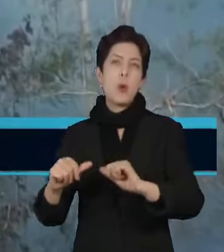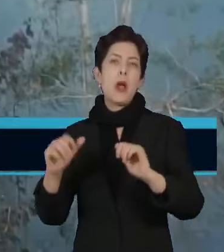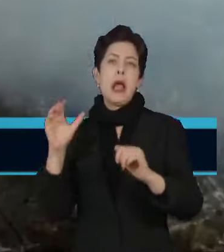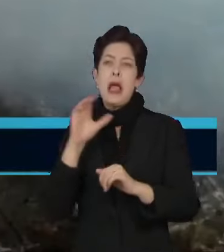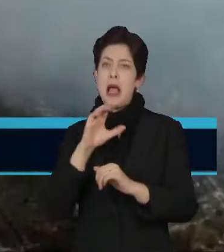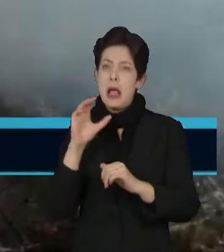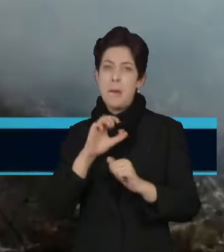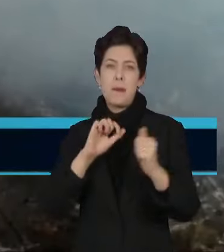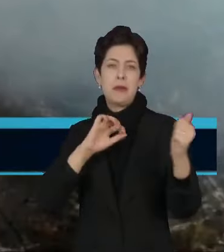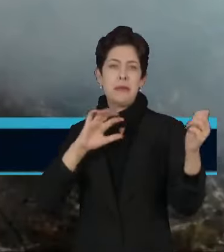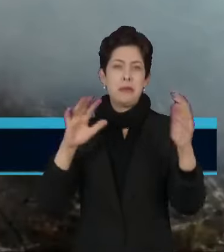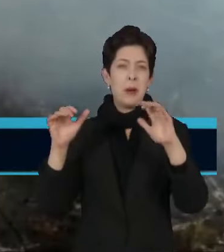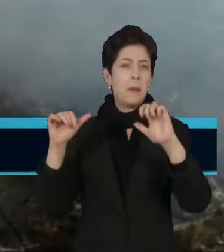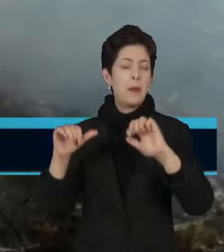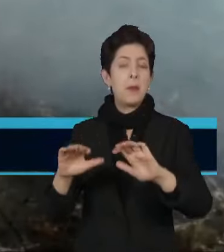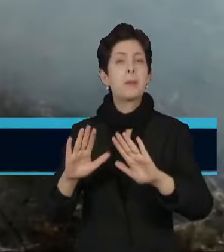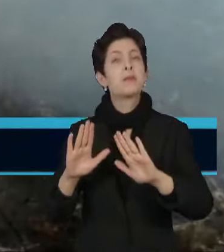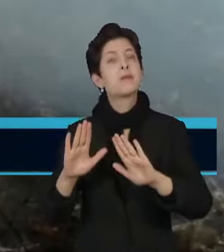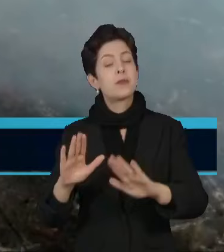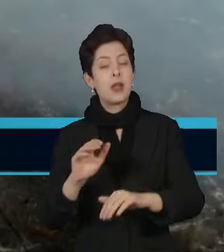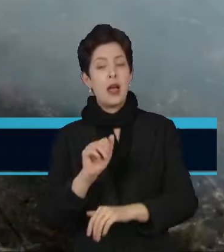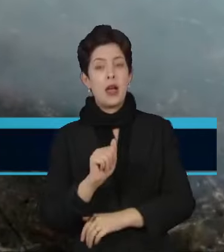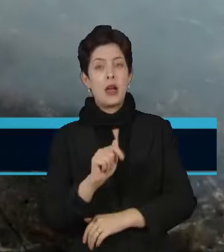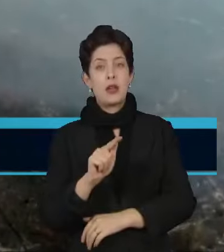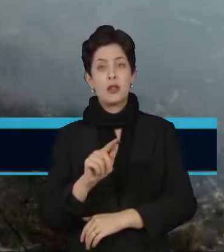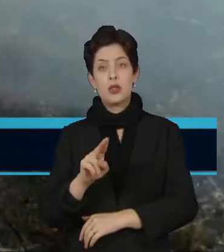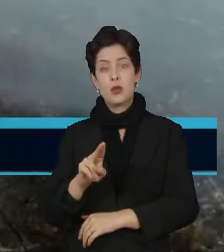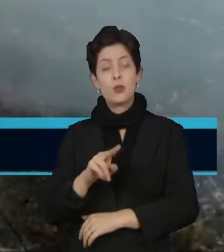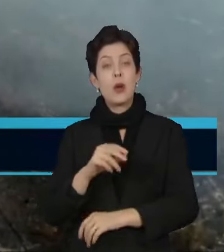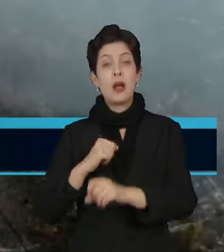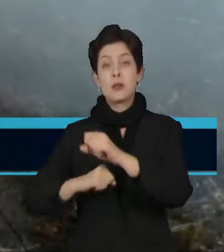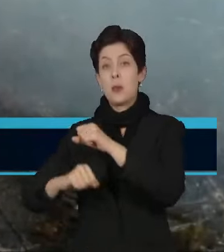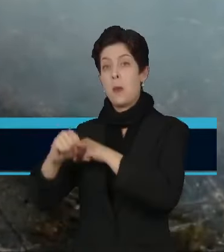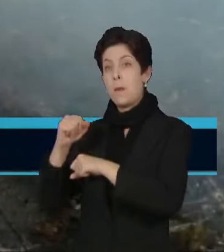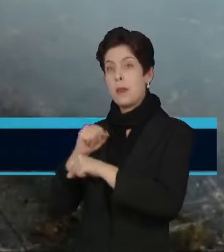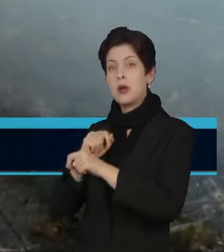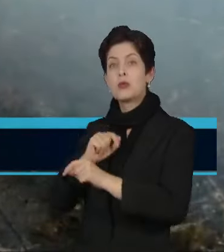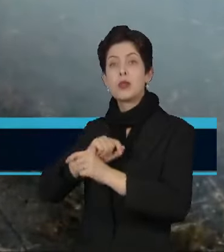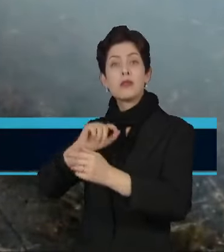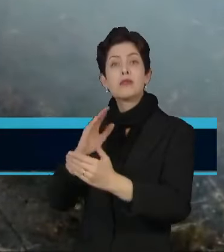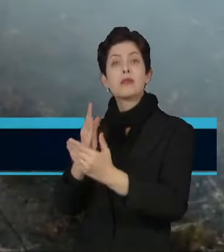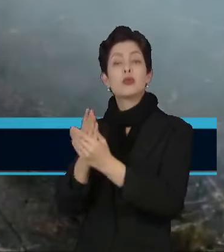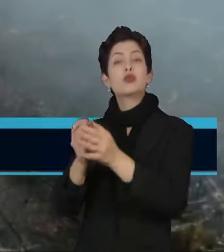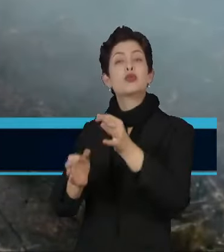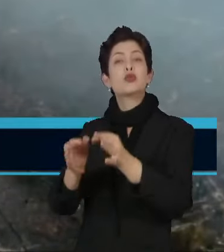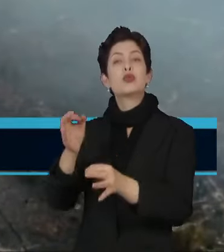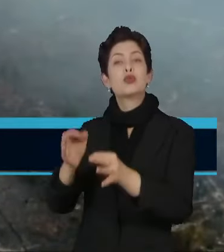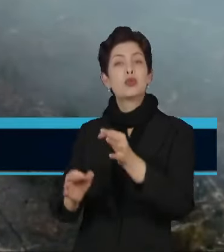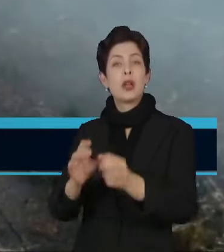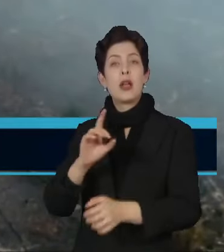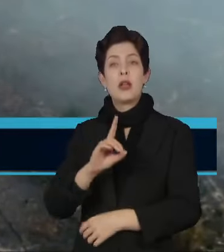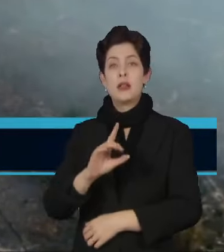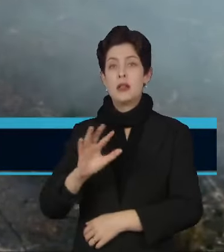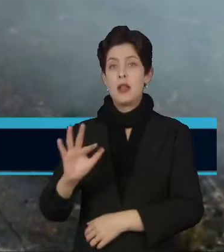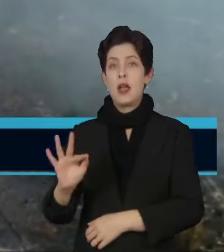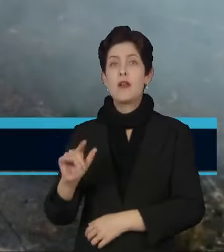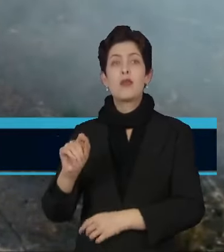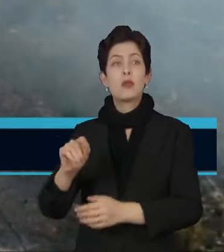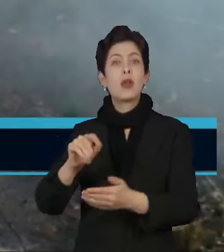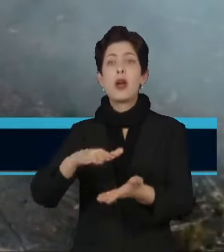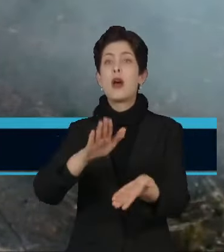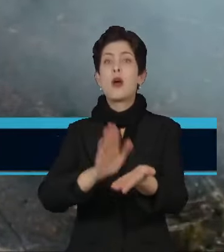climática baseada nisso a Agu acionou no ano passado a justiça federal do Distrito Federal para